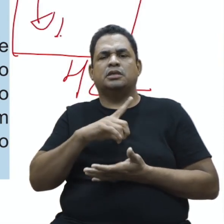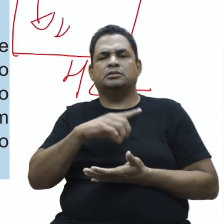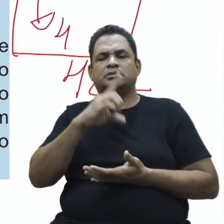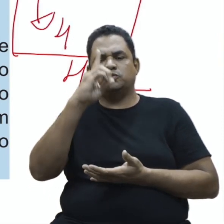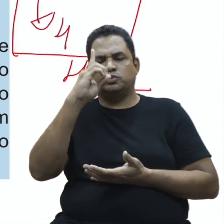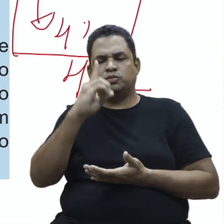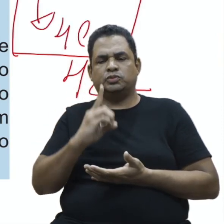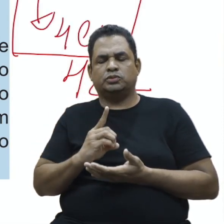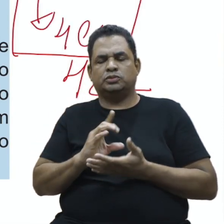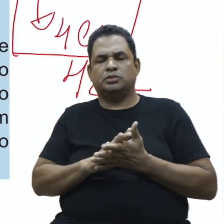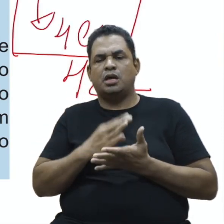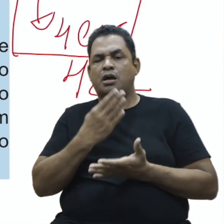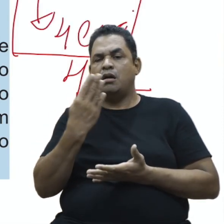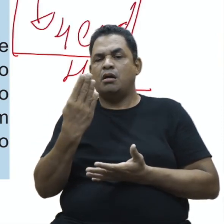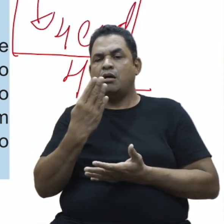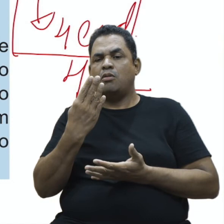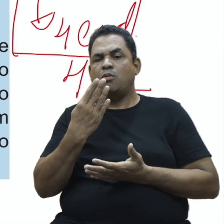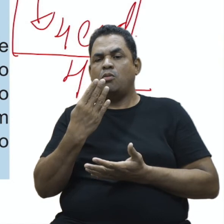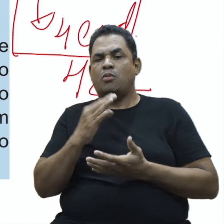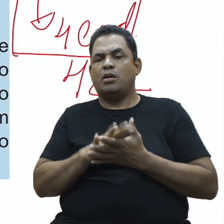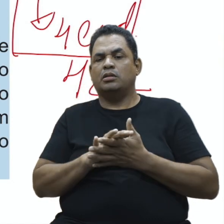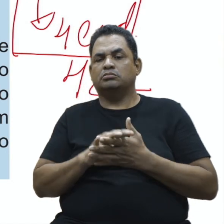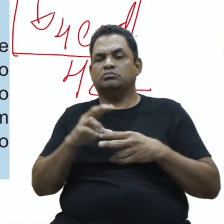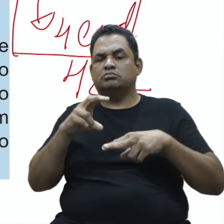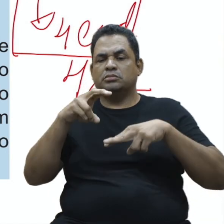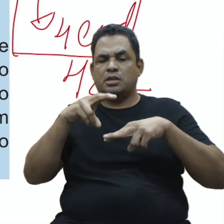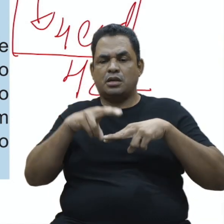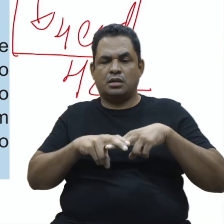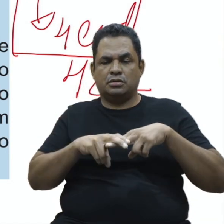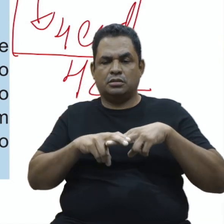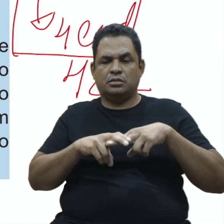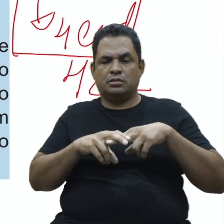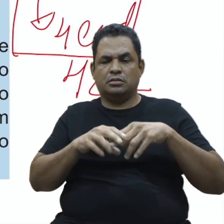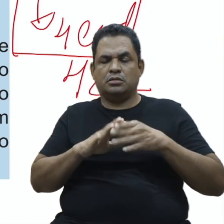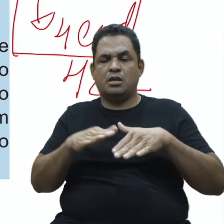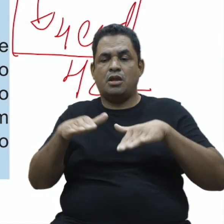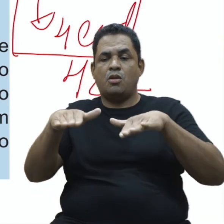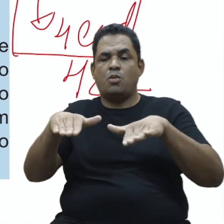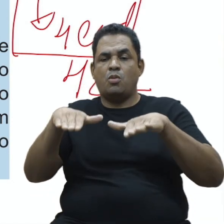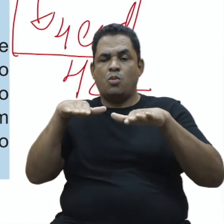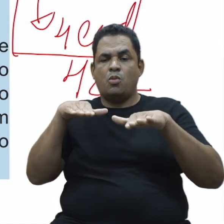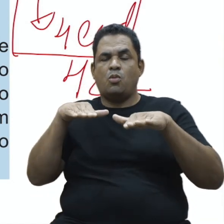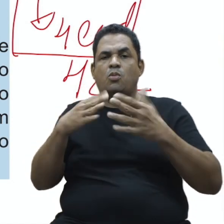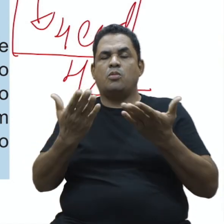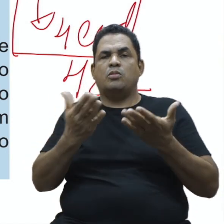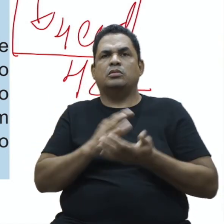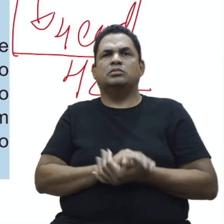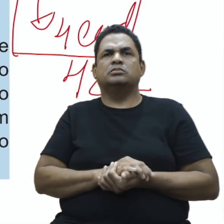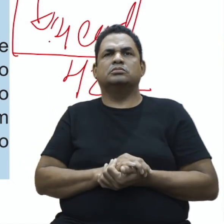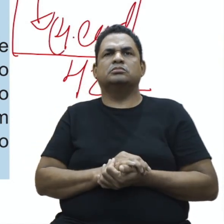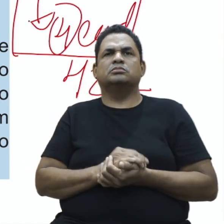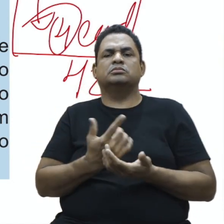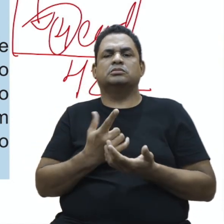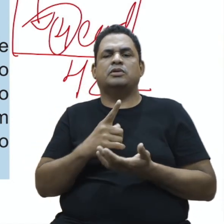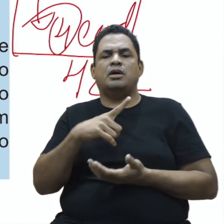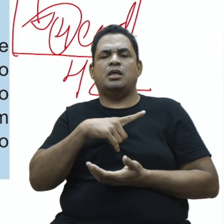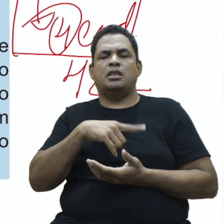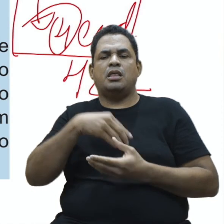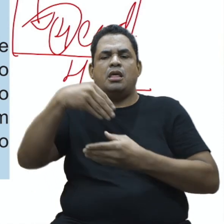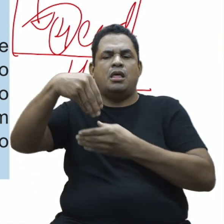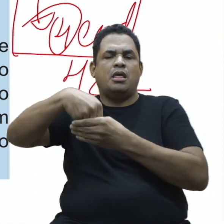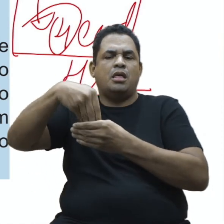a 4 cadeiras no Congresso, por conta desse coeficiente eleitoral. Então, só vai conseguir eleger